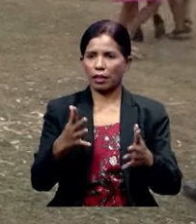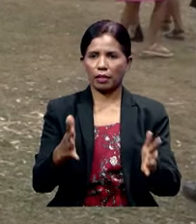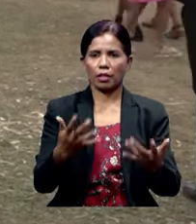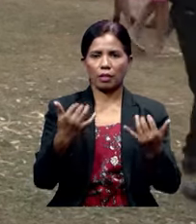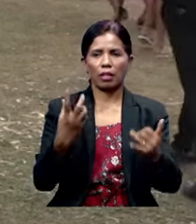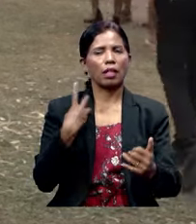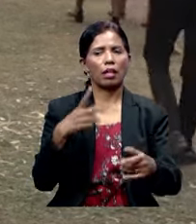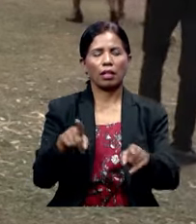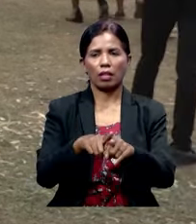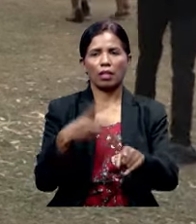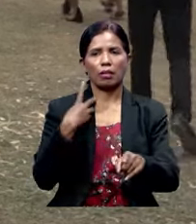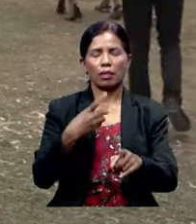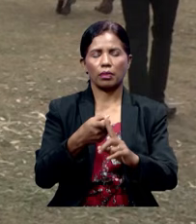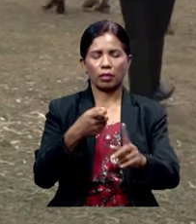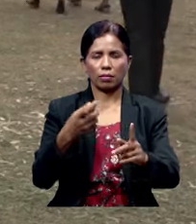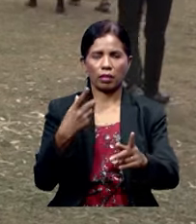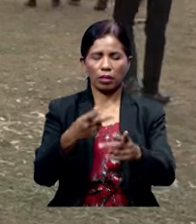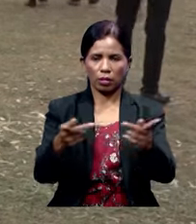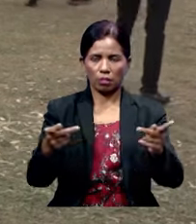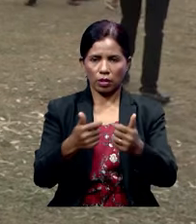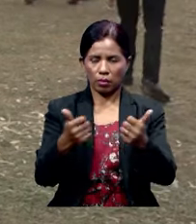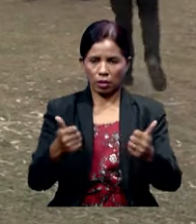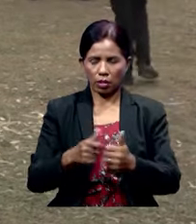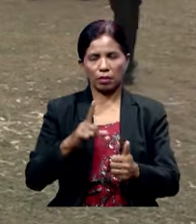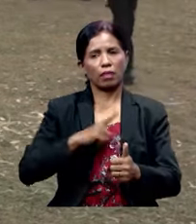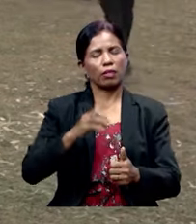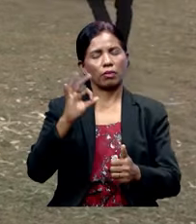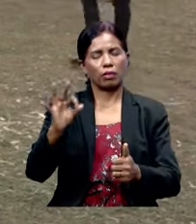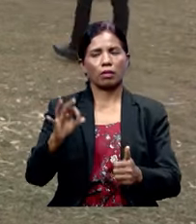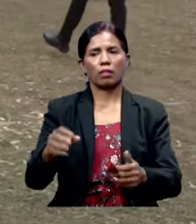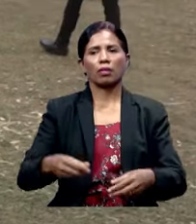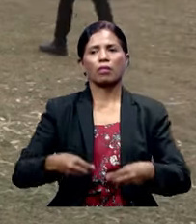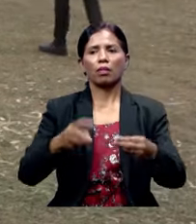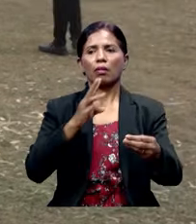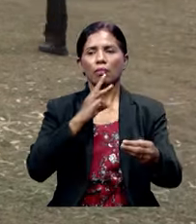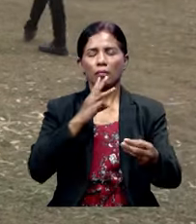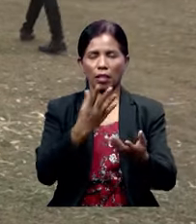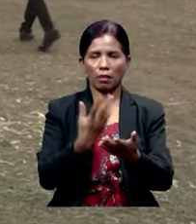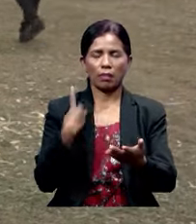hanesa nami hosi amne pusu laran dit, hanesa na opernesador hosi sosa be,